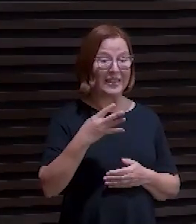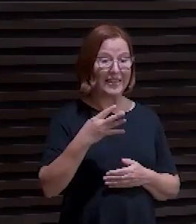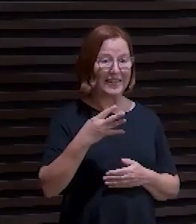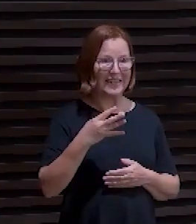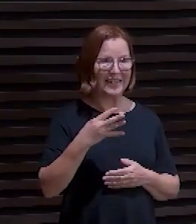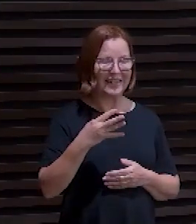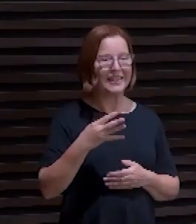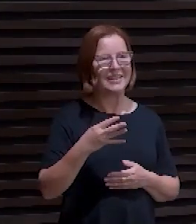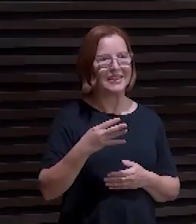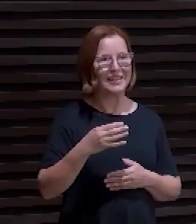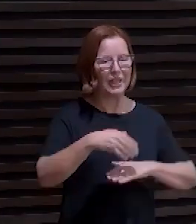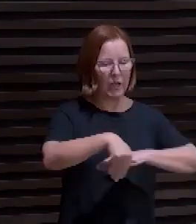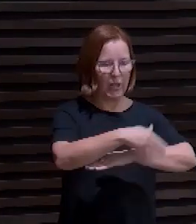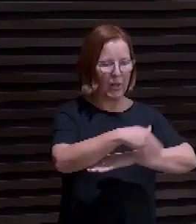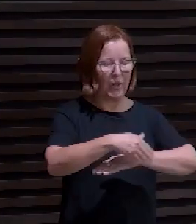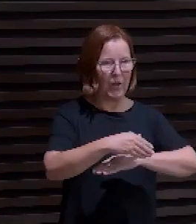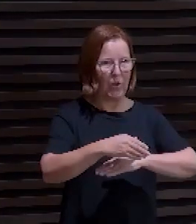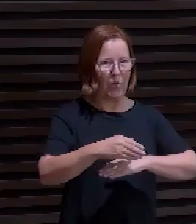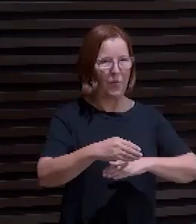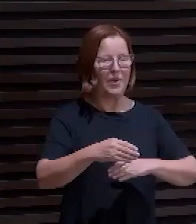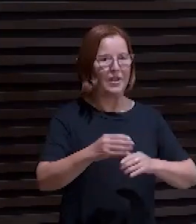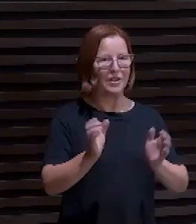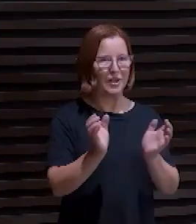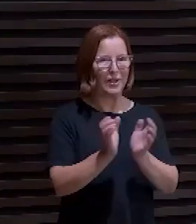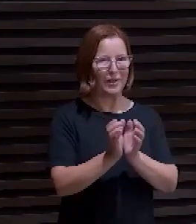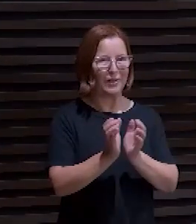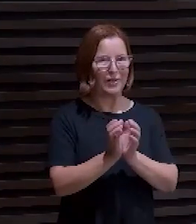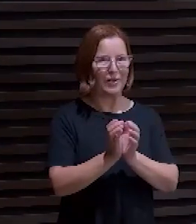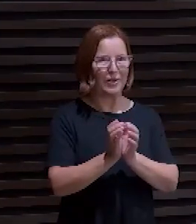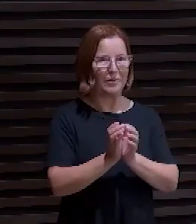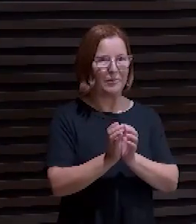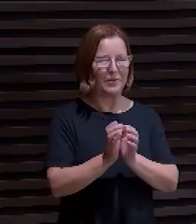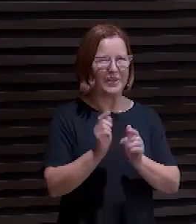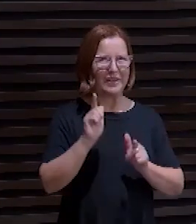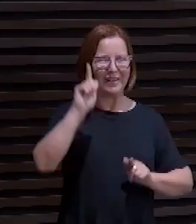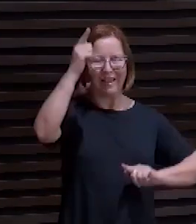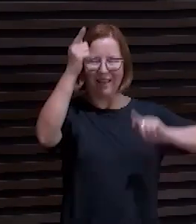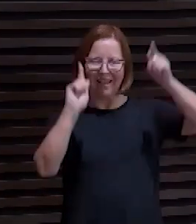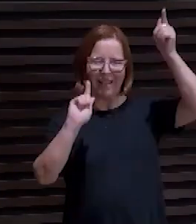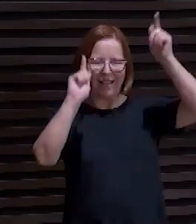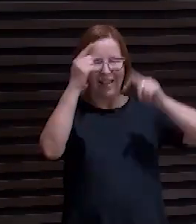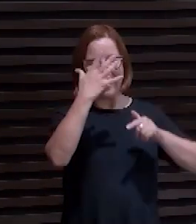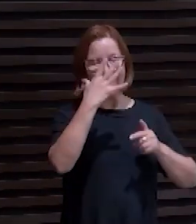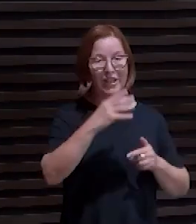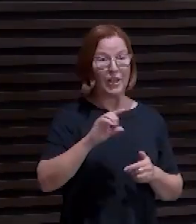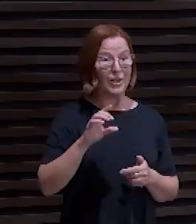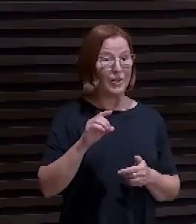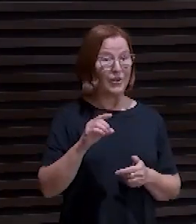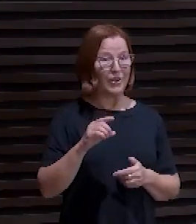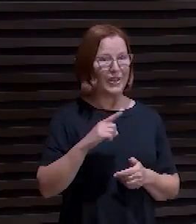onde você só tinha as mulheres mais